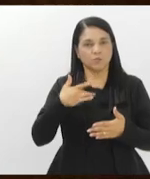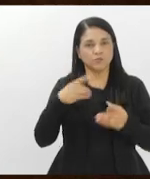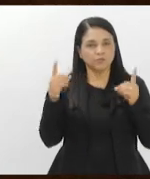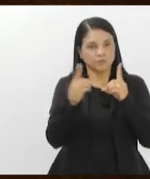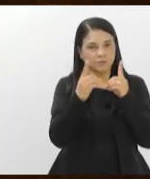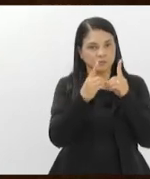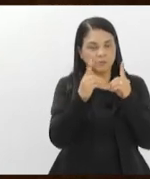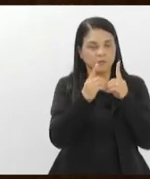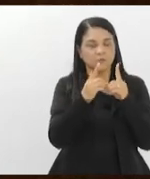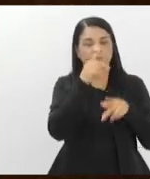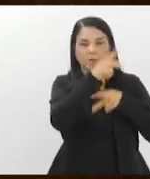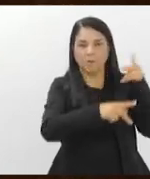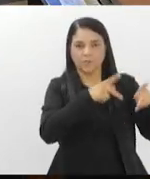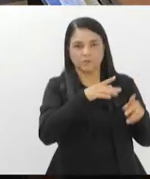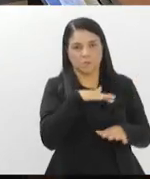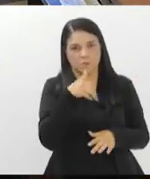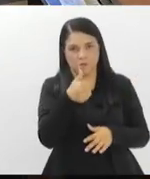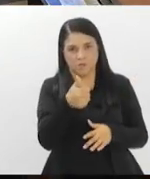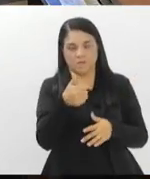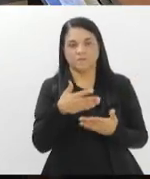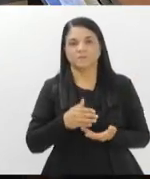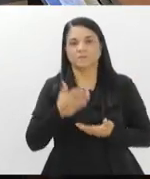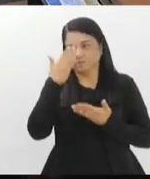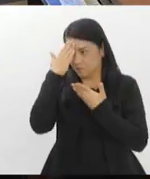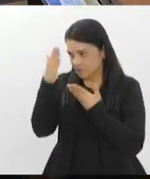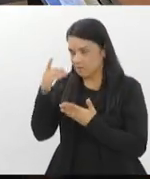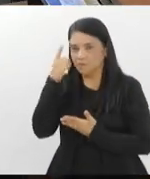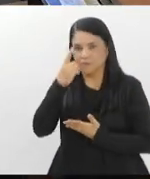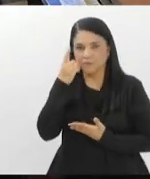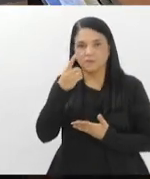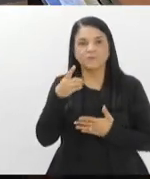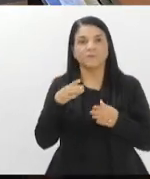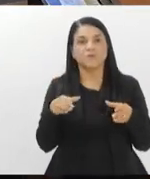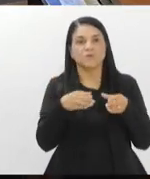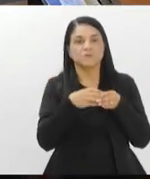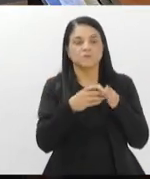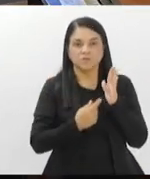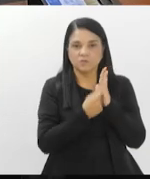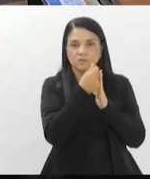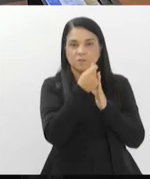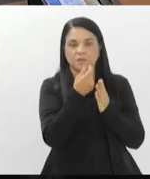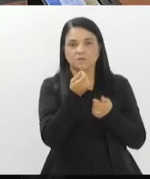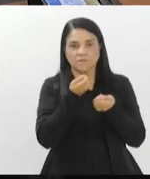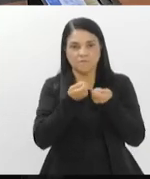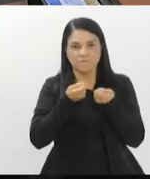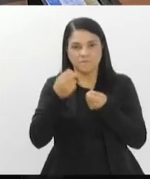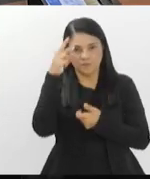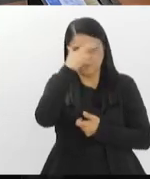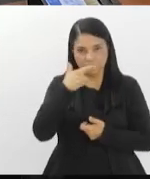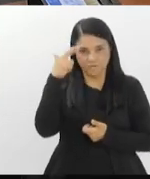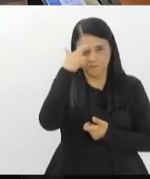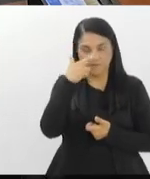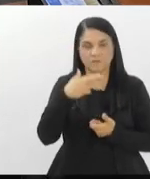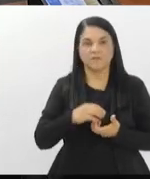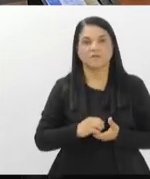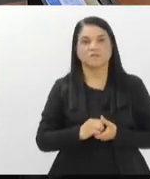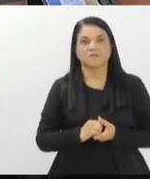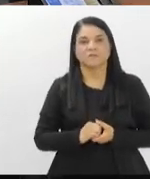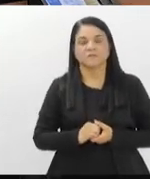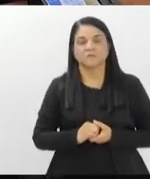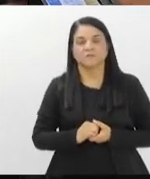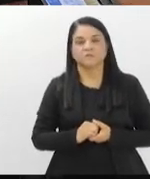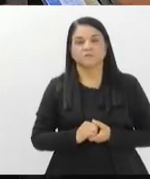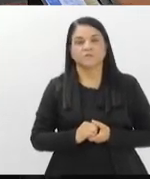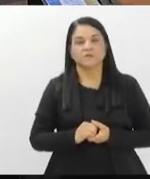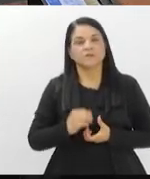da população. Obrigada, deputada. Pela Comissão de Orçamento, Finanças, Fiscalização Financeira e